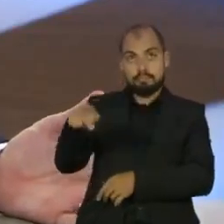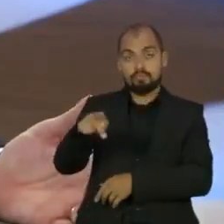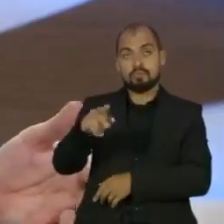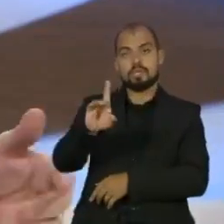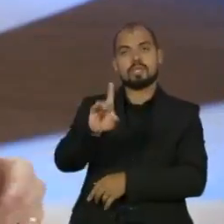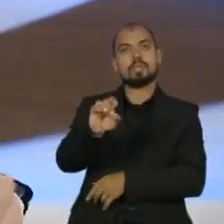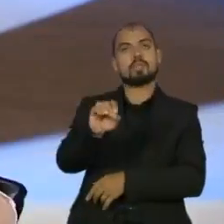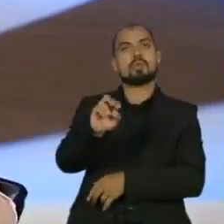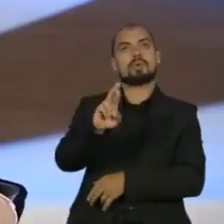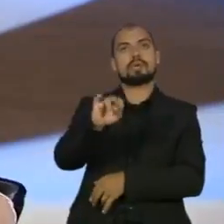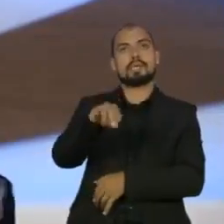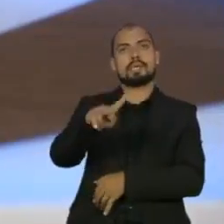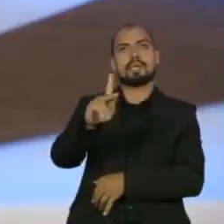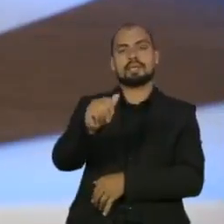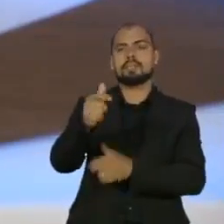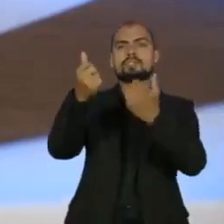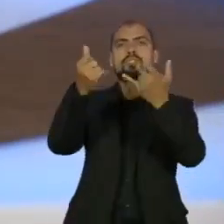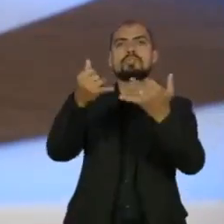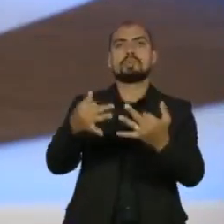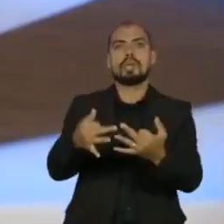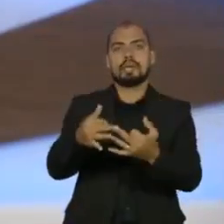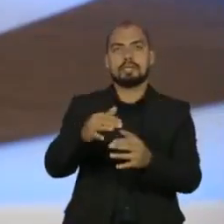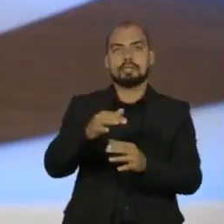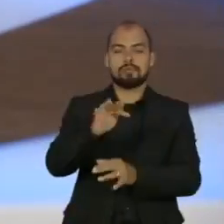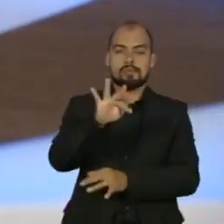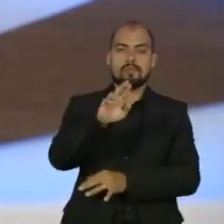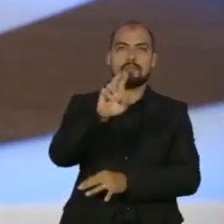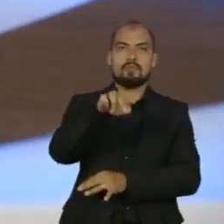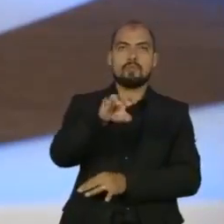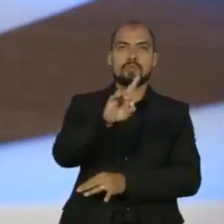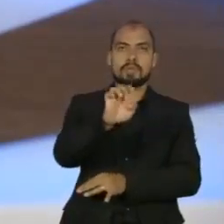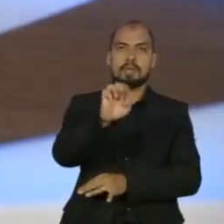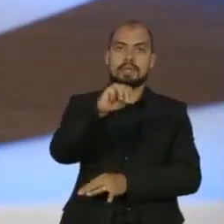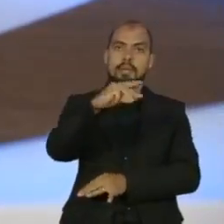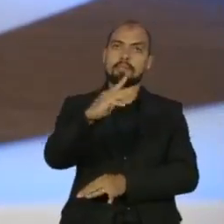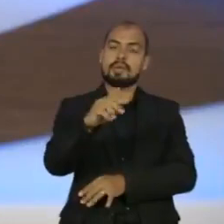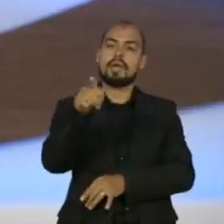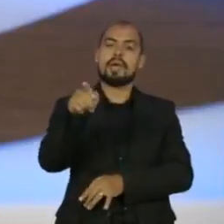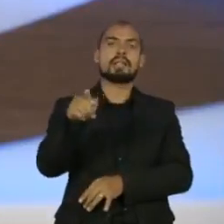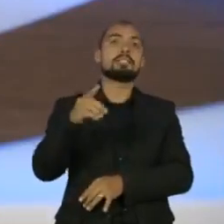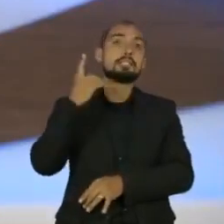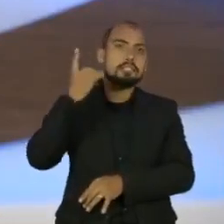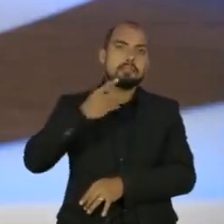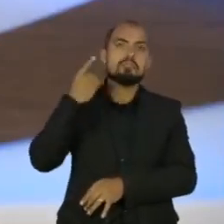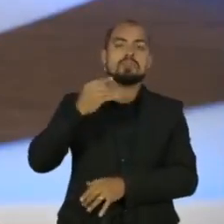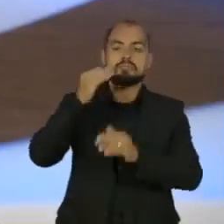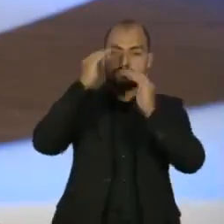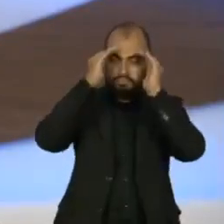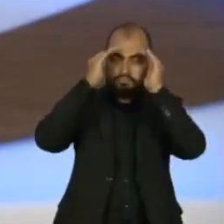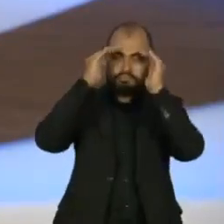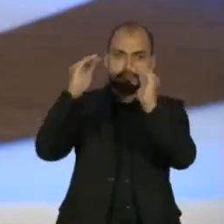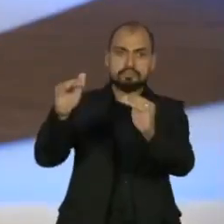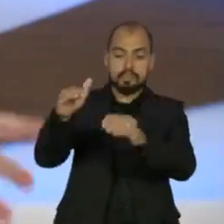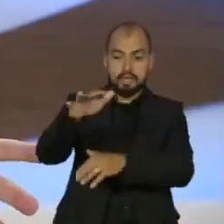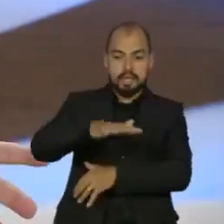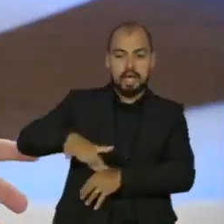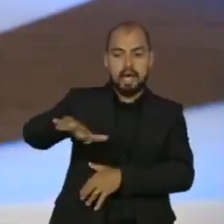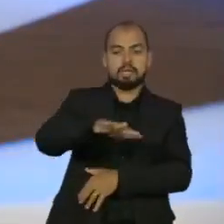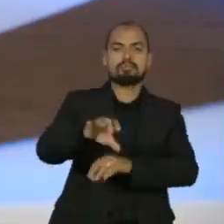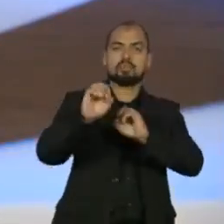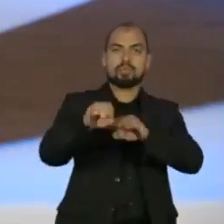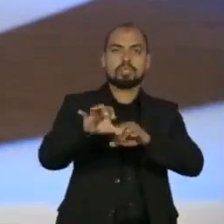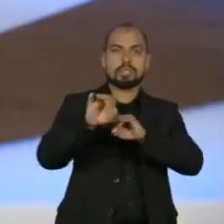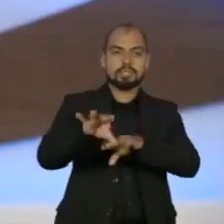quando eu falei aqui do fundeb a professora Dorinha senhora deputada é muito e na área da Educação